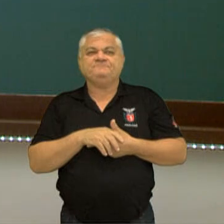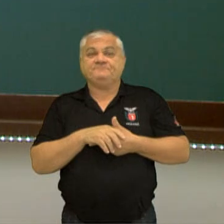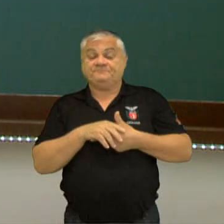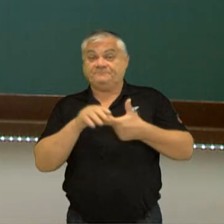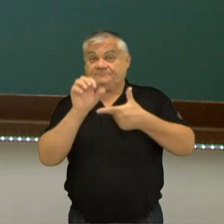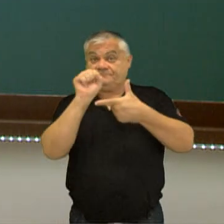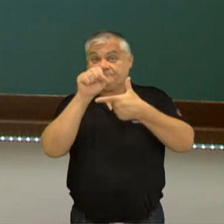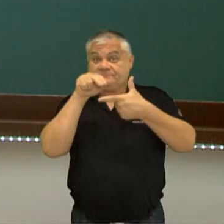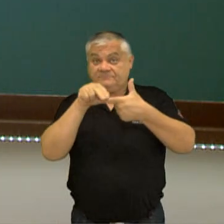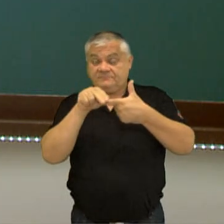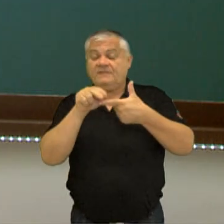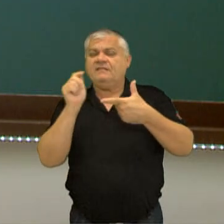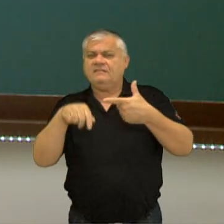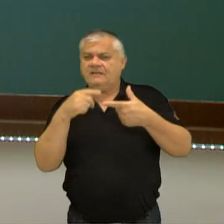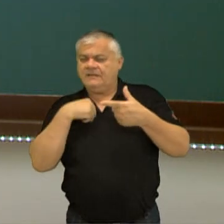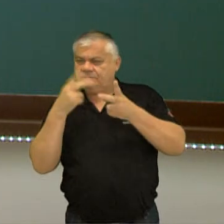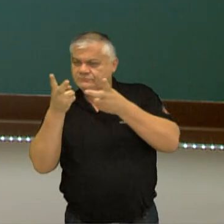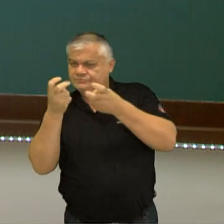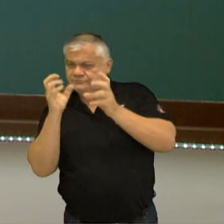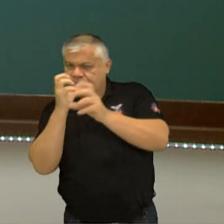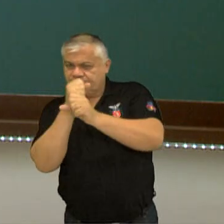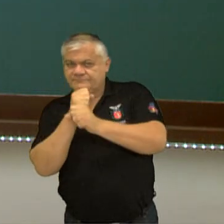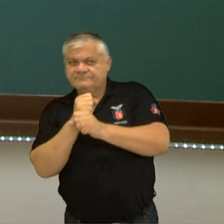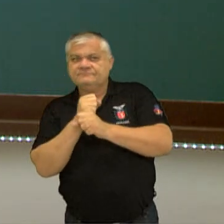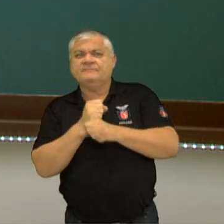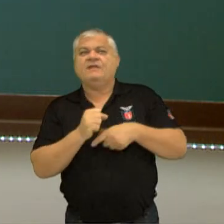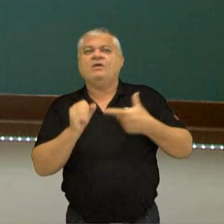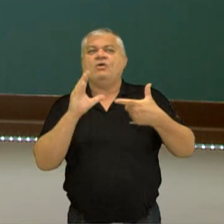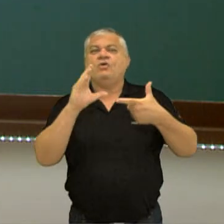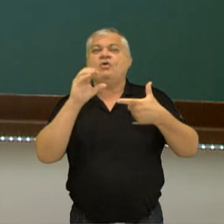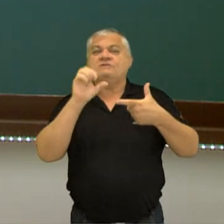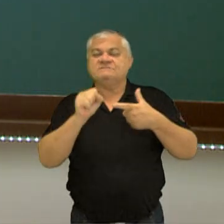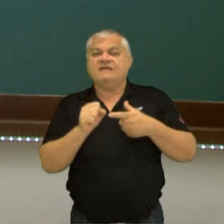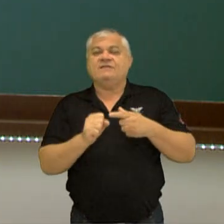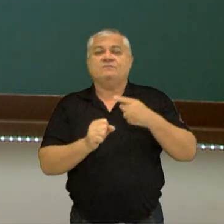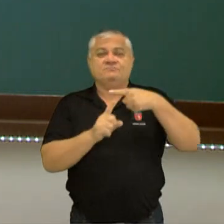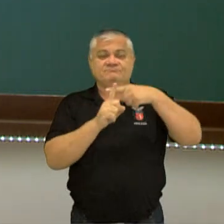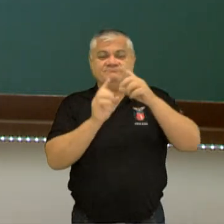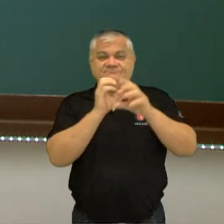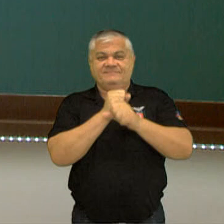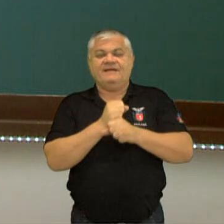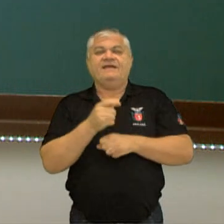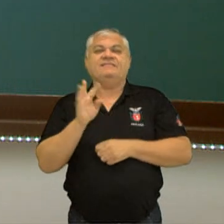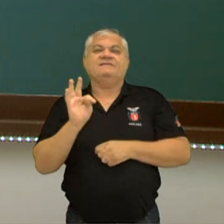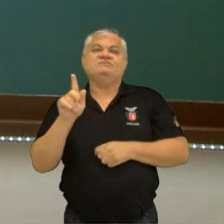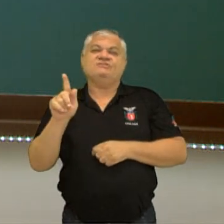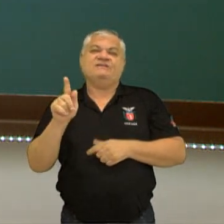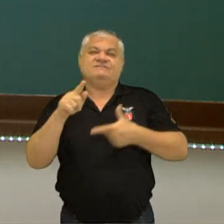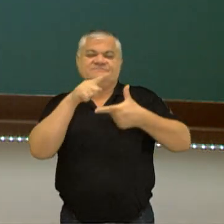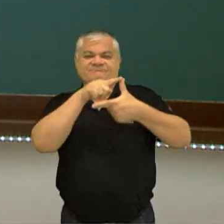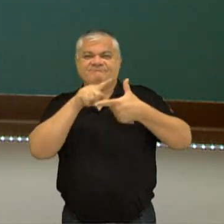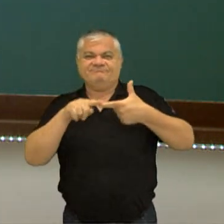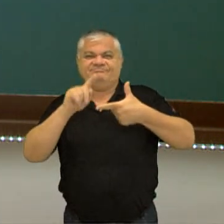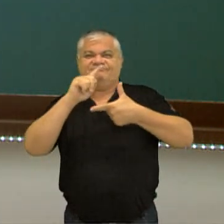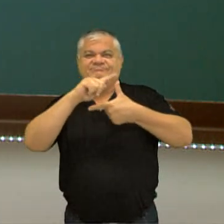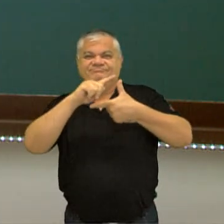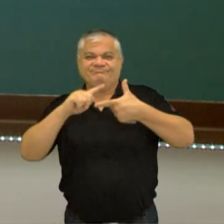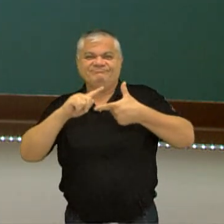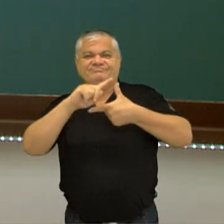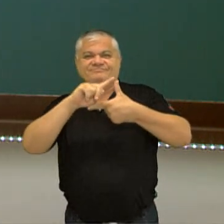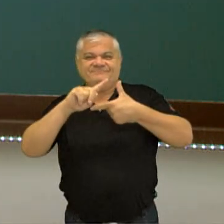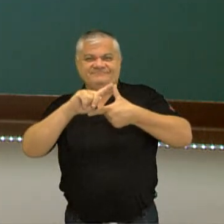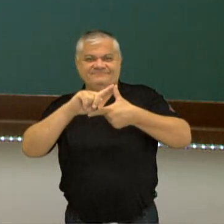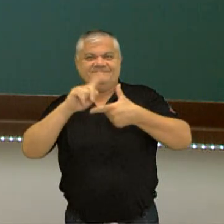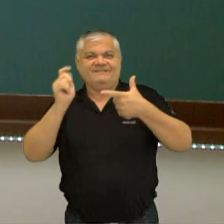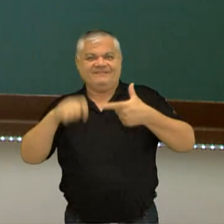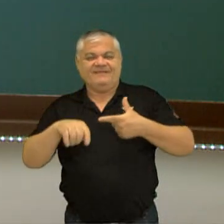do seno, você consegue calcular o cosseno. Tendo seno e cosseno, você consegue ainda calcular a tangente, porque você já sabe que a tangente